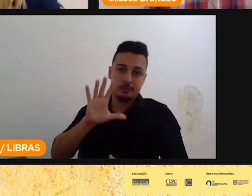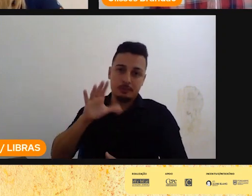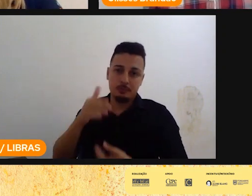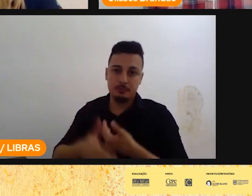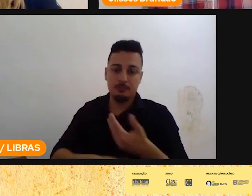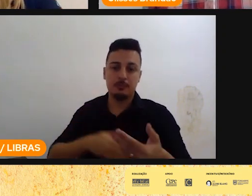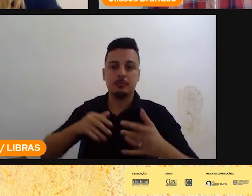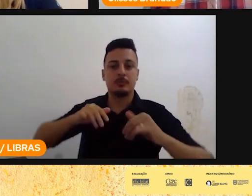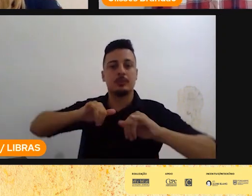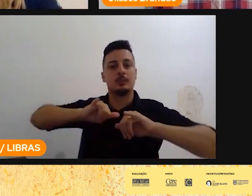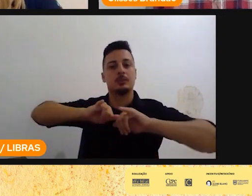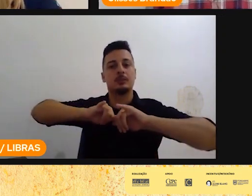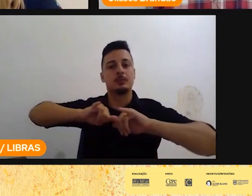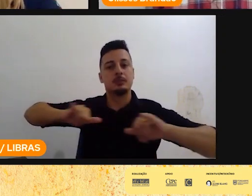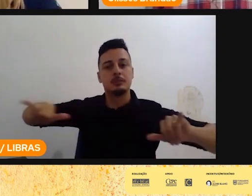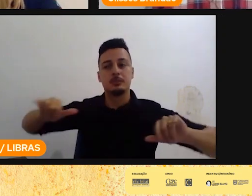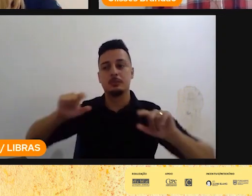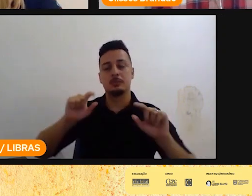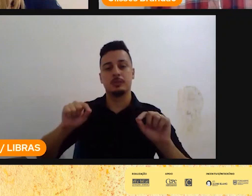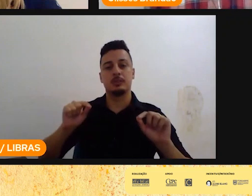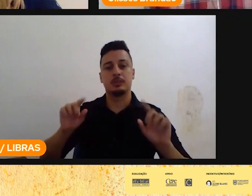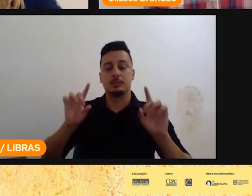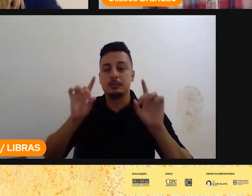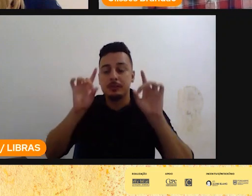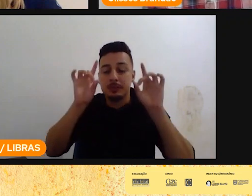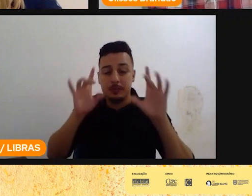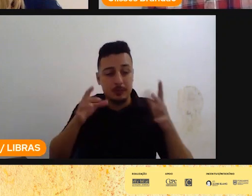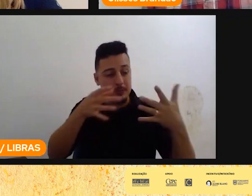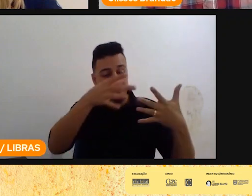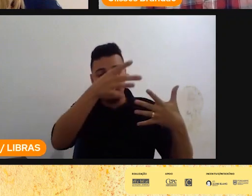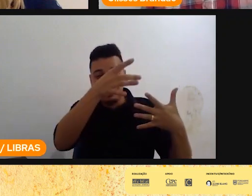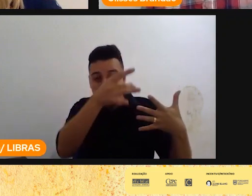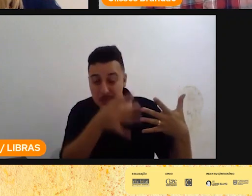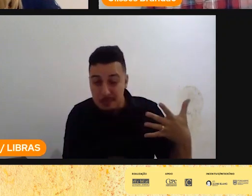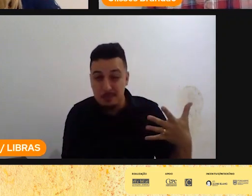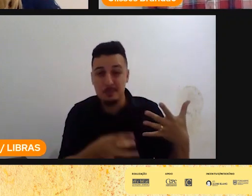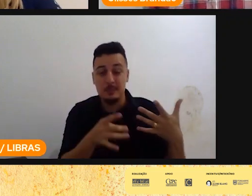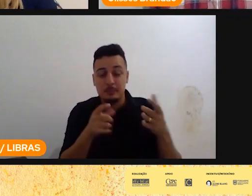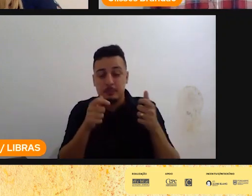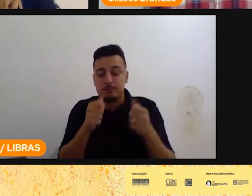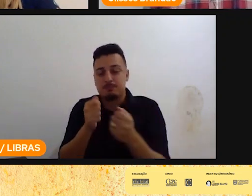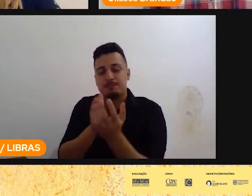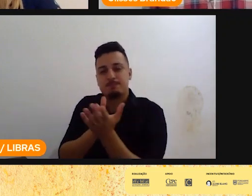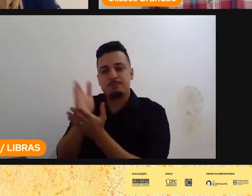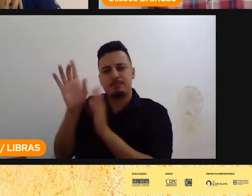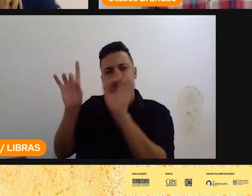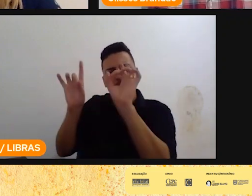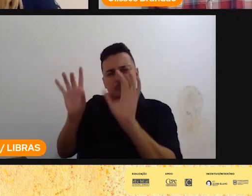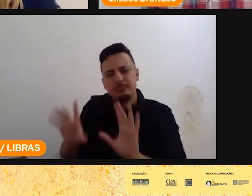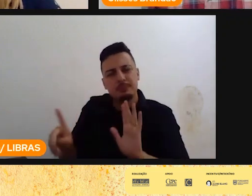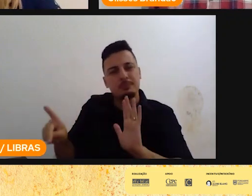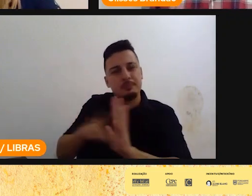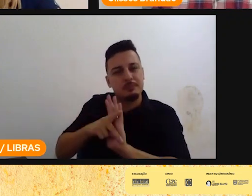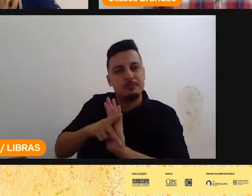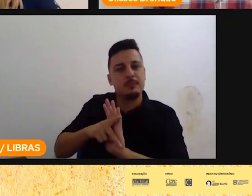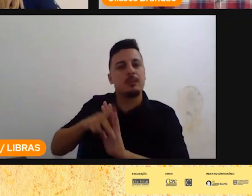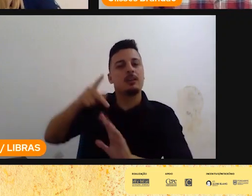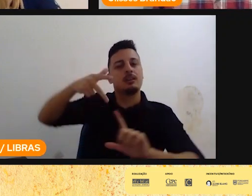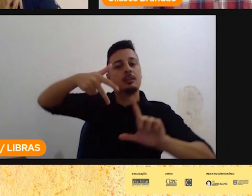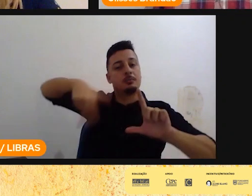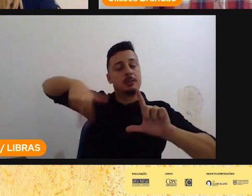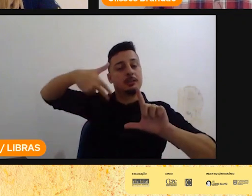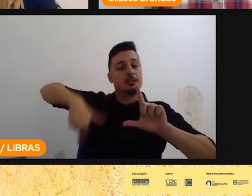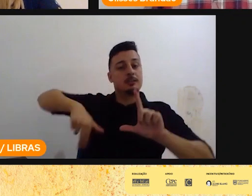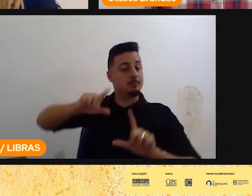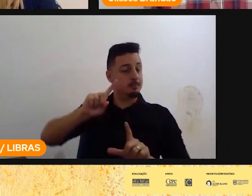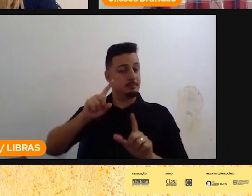era específico para animação, ele era específico para longas-metragens infantis, né, então também não era